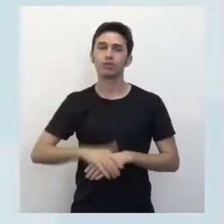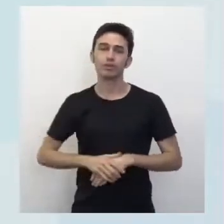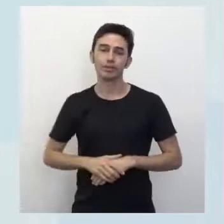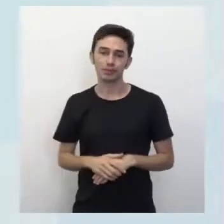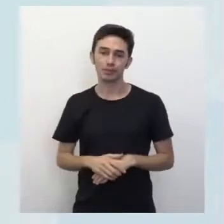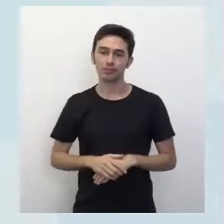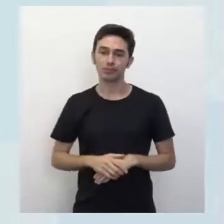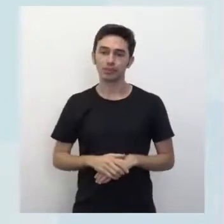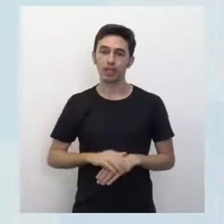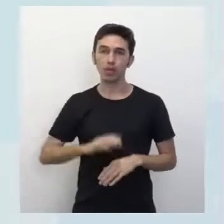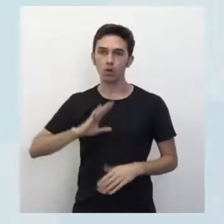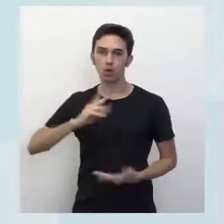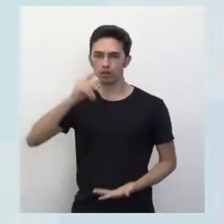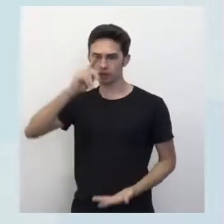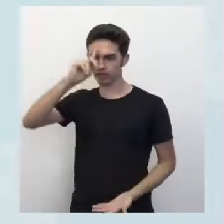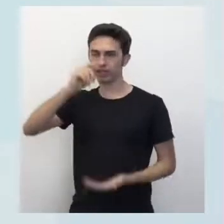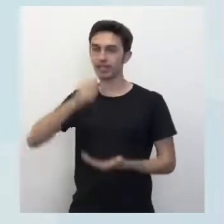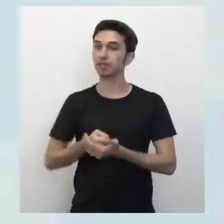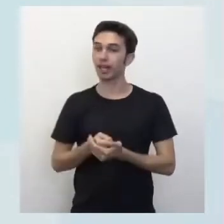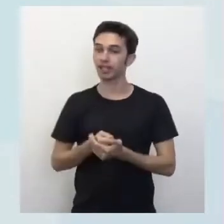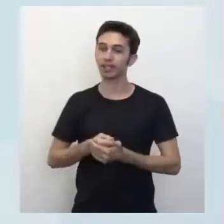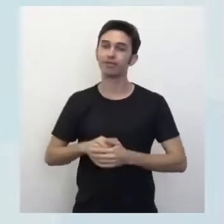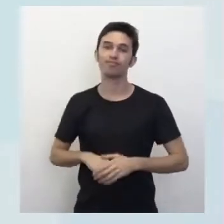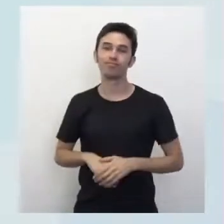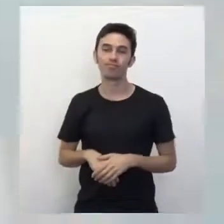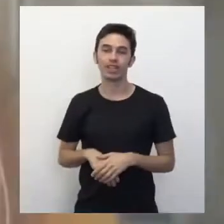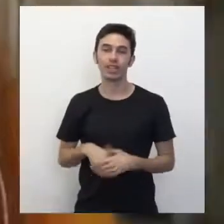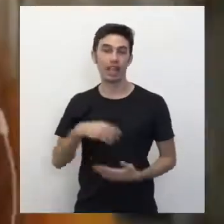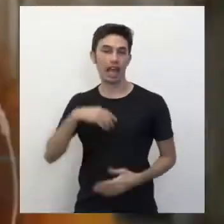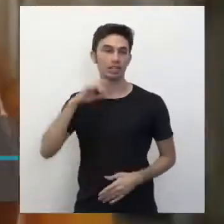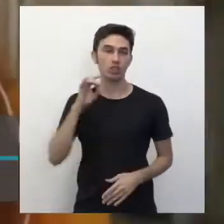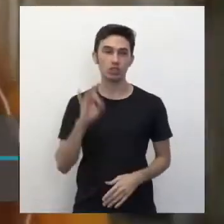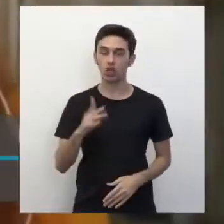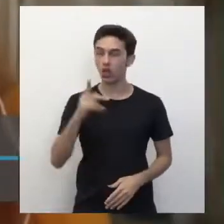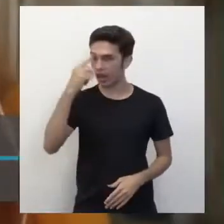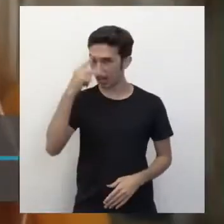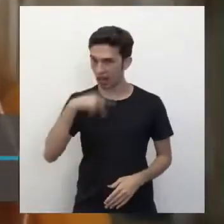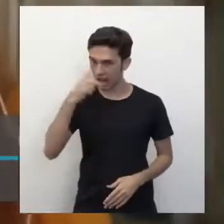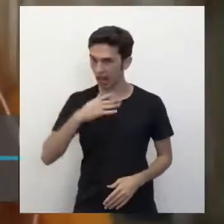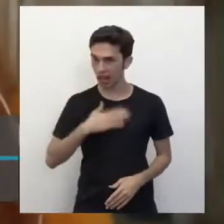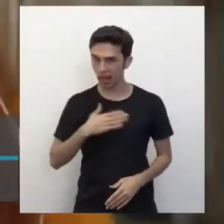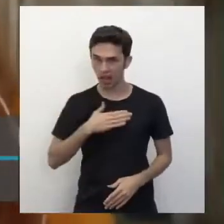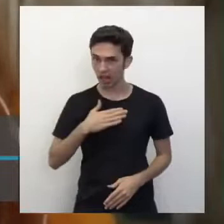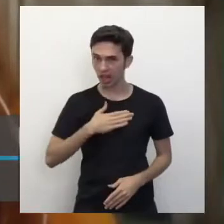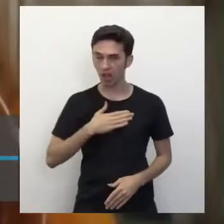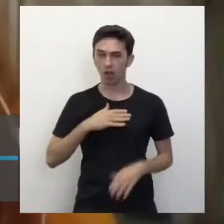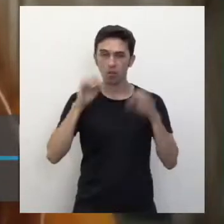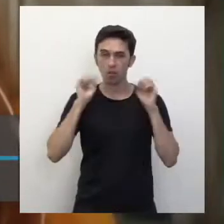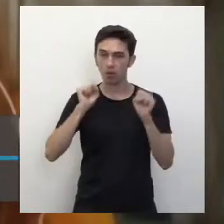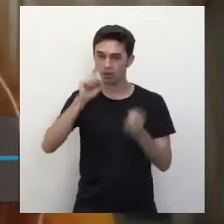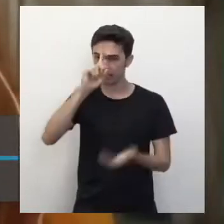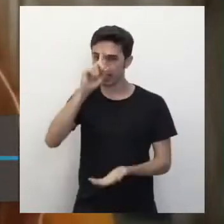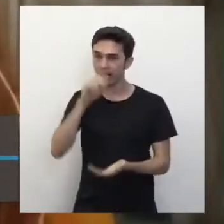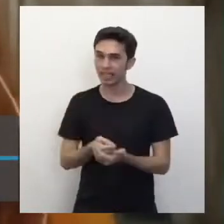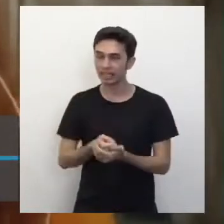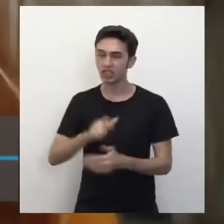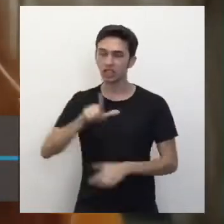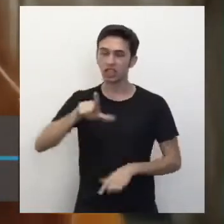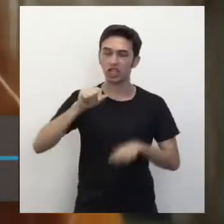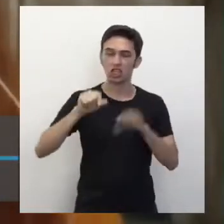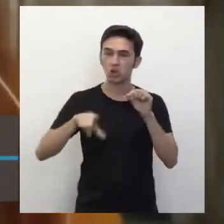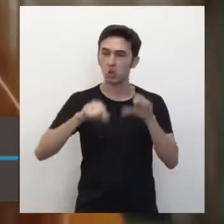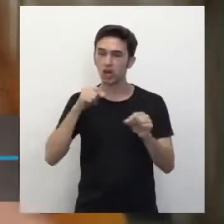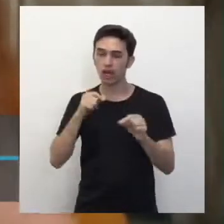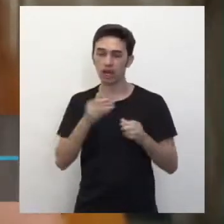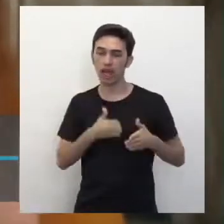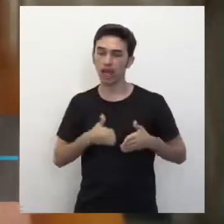Isto significa pensar o seguinte: apenas eu posso decidir e escolher os